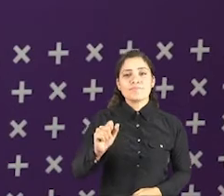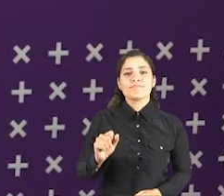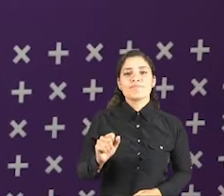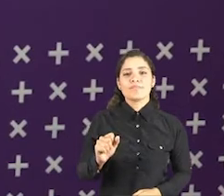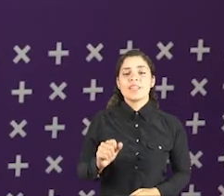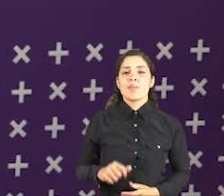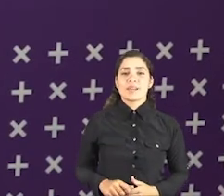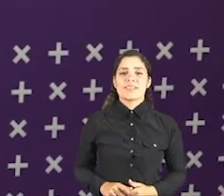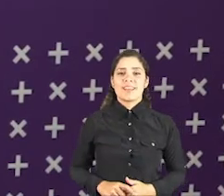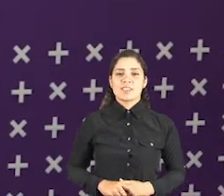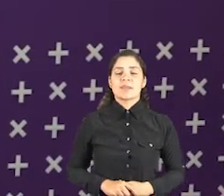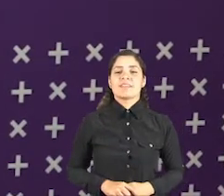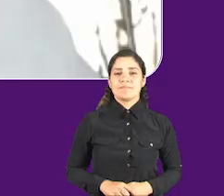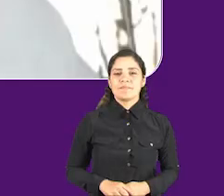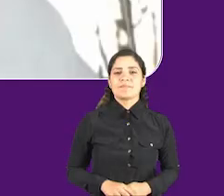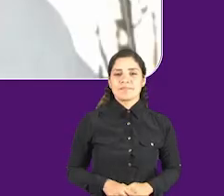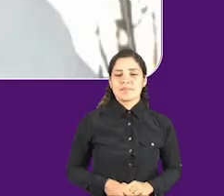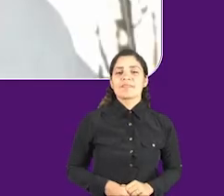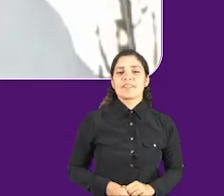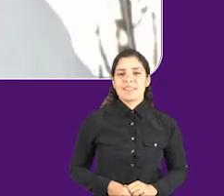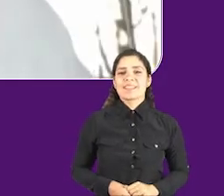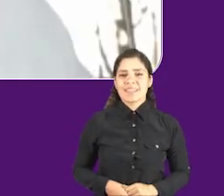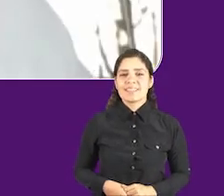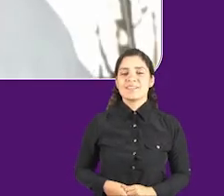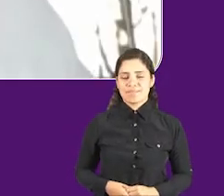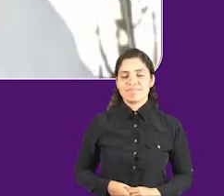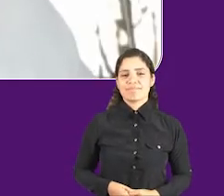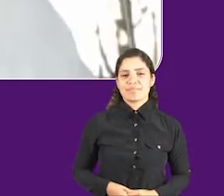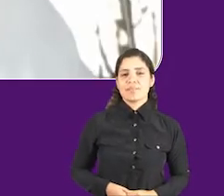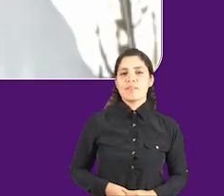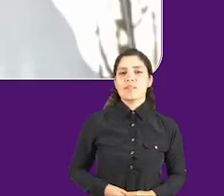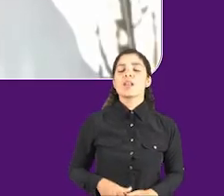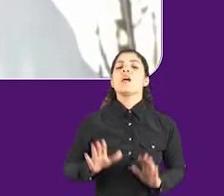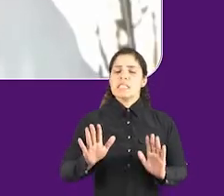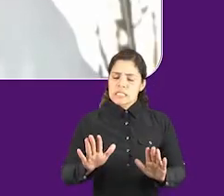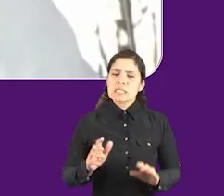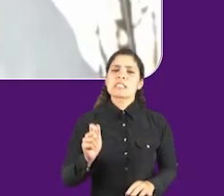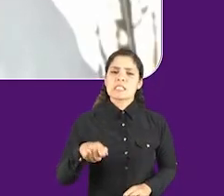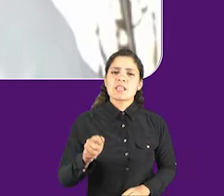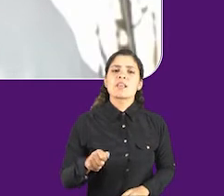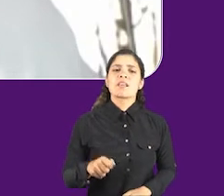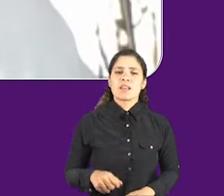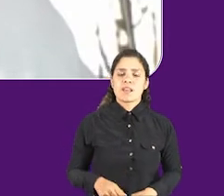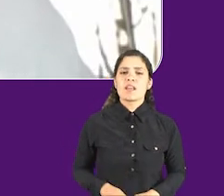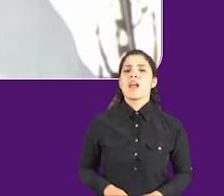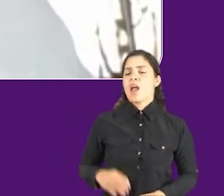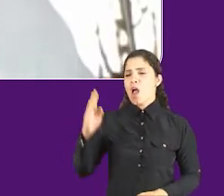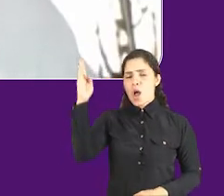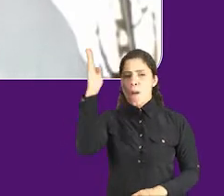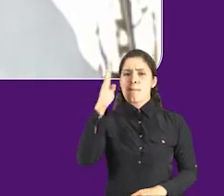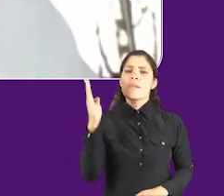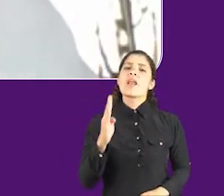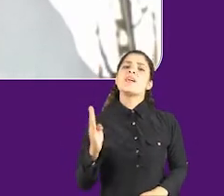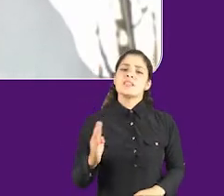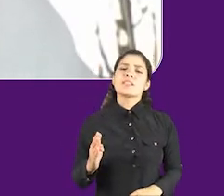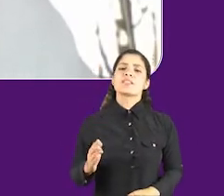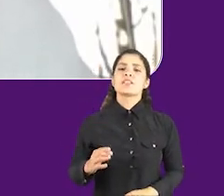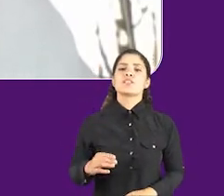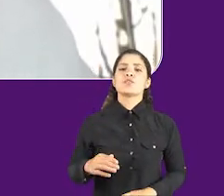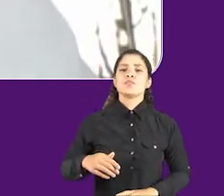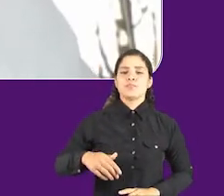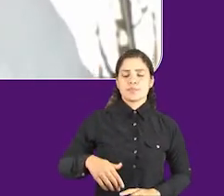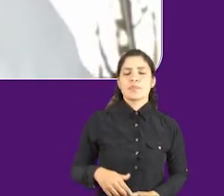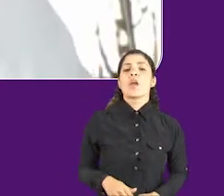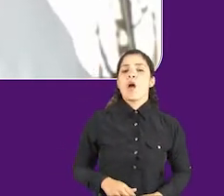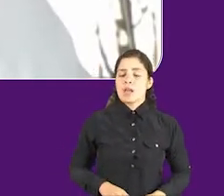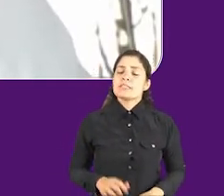somos um Gol Por isso tá dor nas bolsas Americanas e francesas então obviamente a acompanha saldo